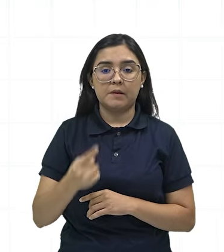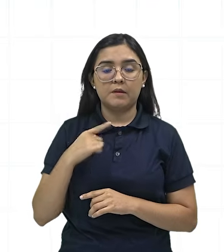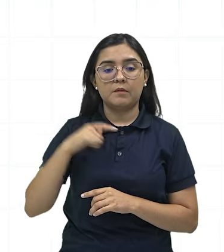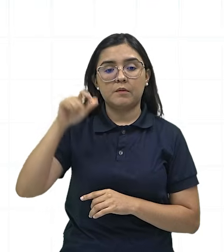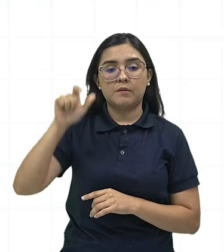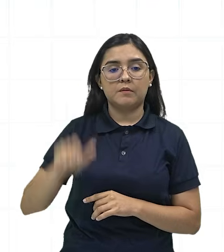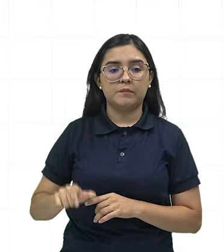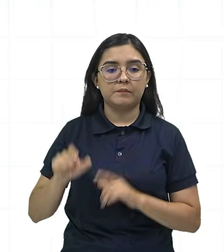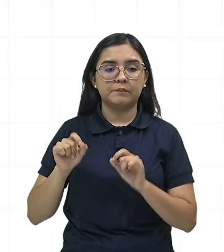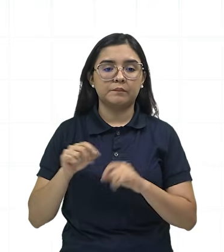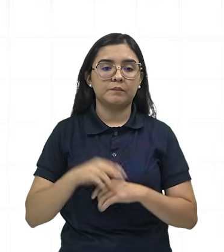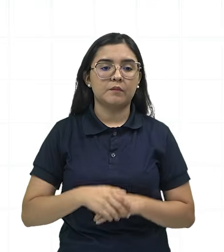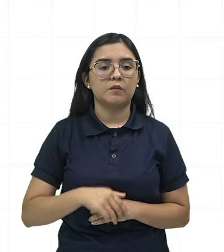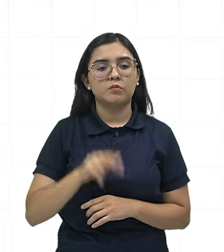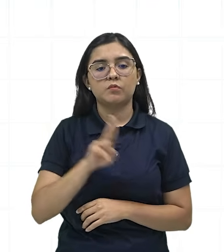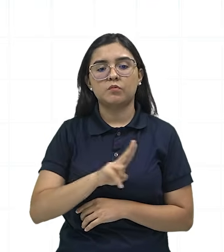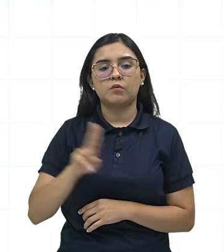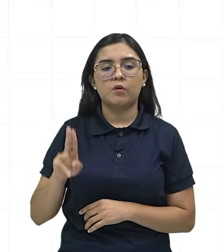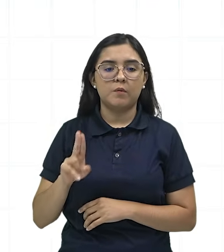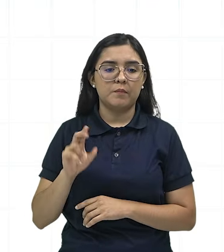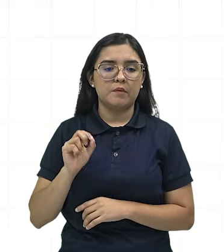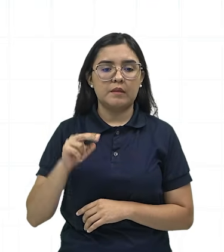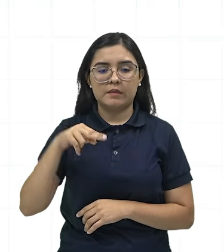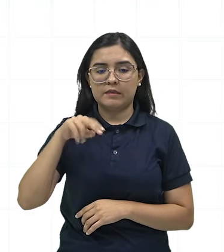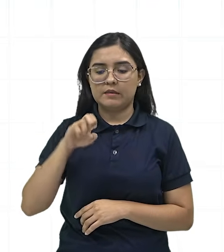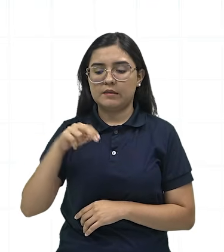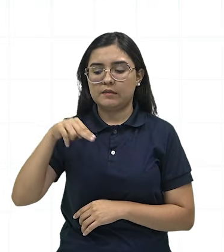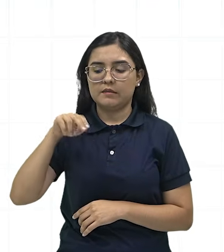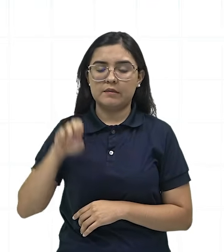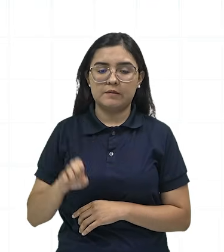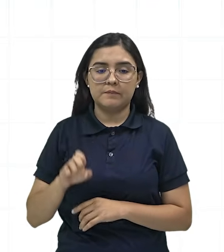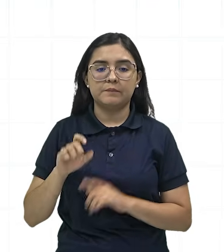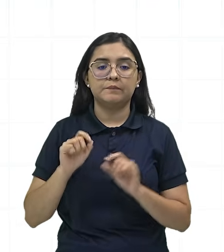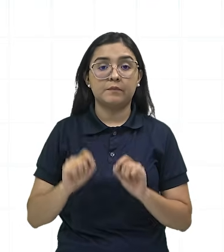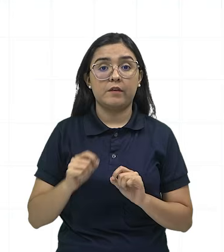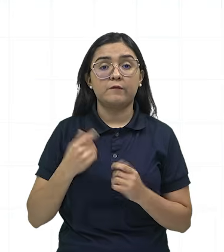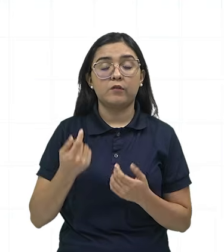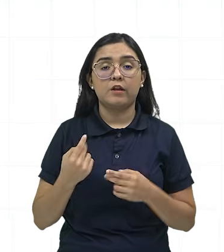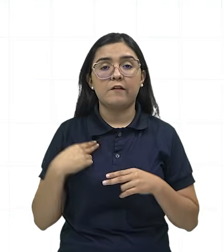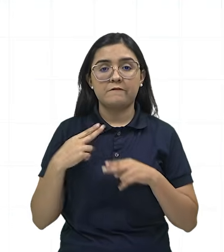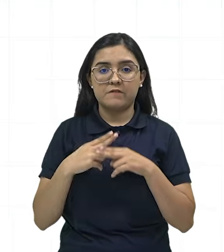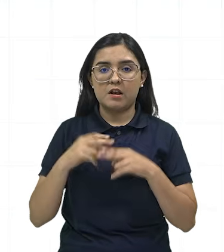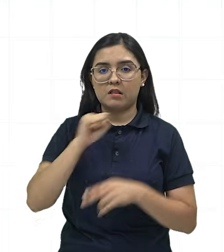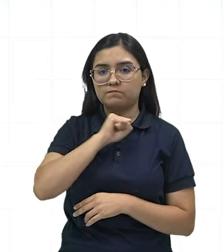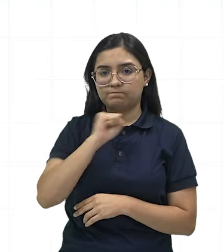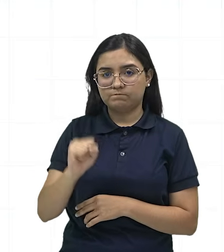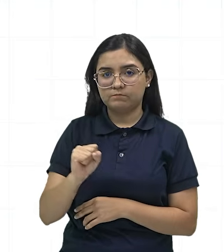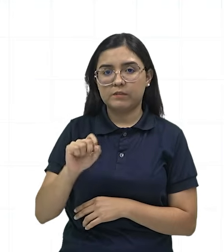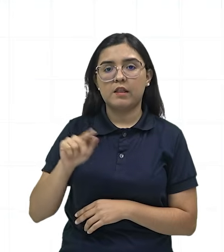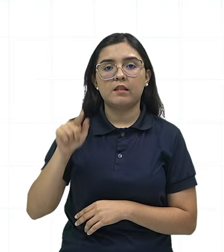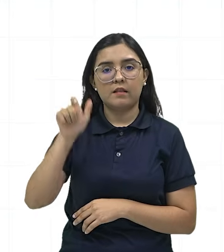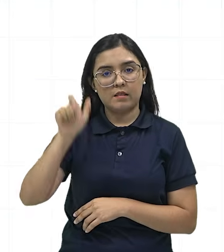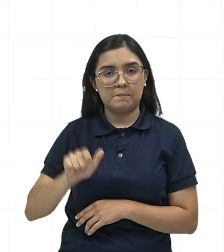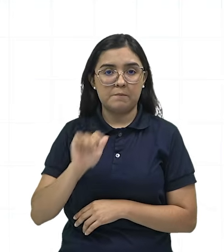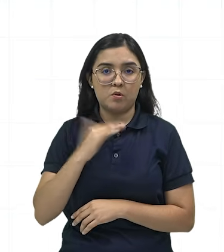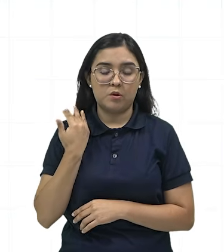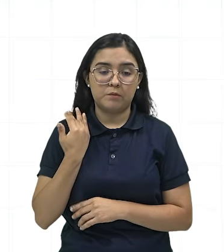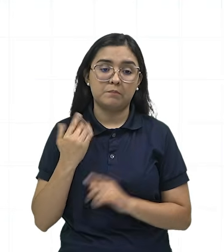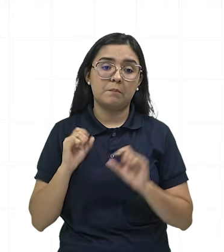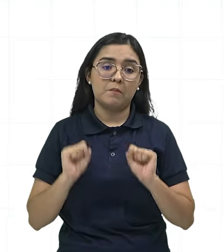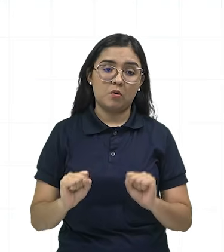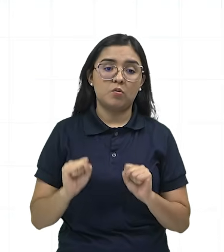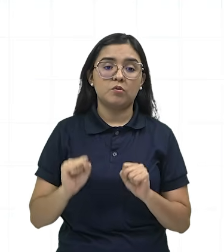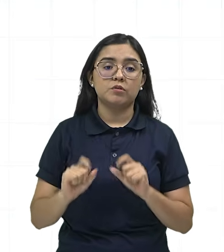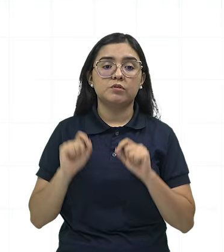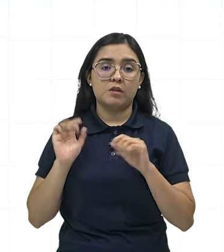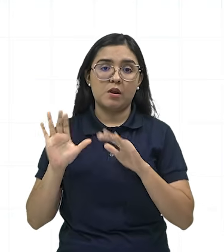conhecida por Nenê. Ela foi assassinada a golpes de faca. A polícia descarta a hipótese de assalto, pois